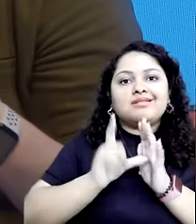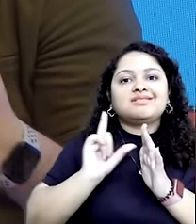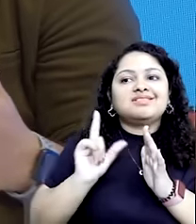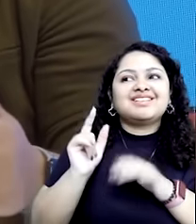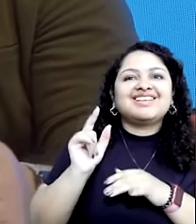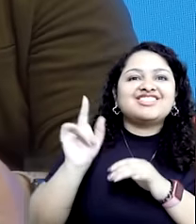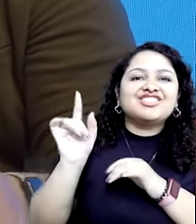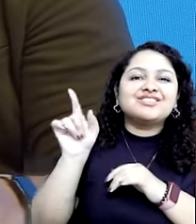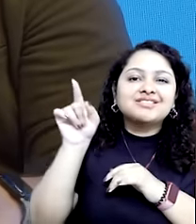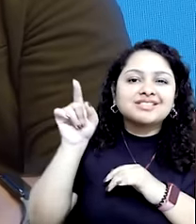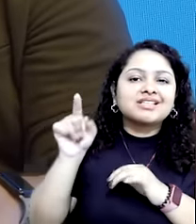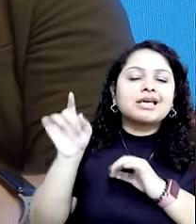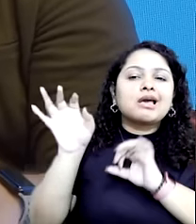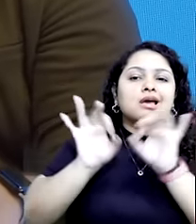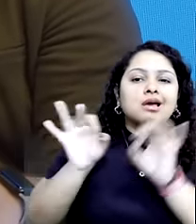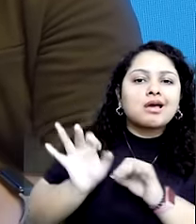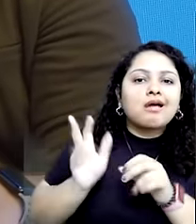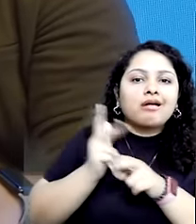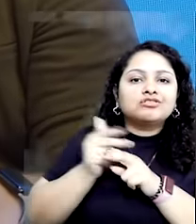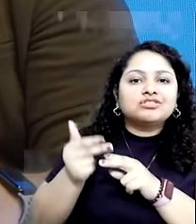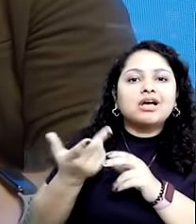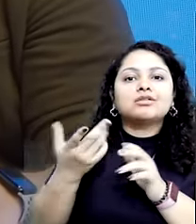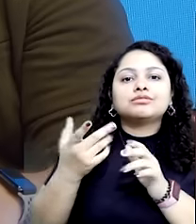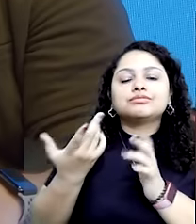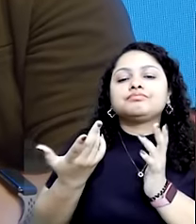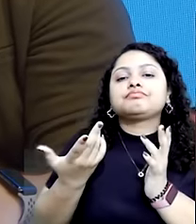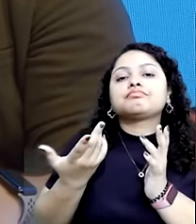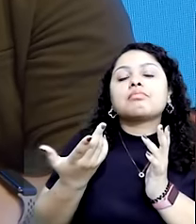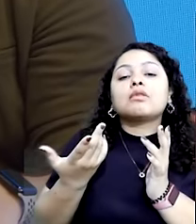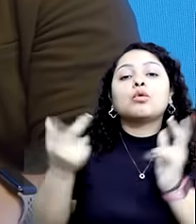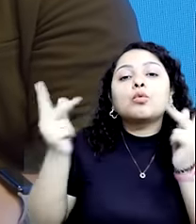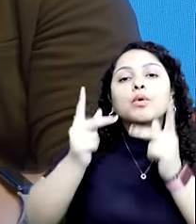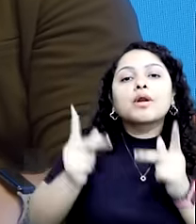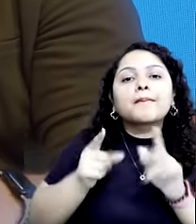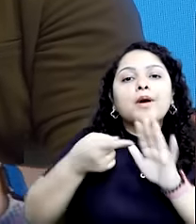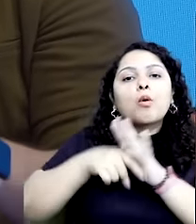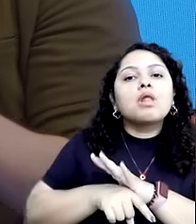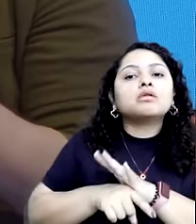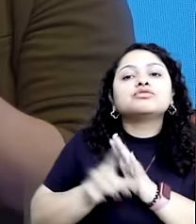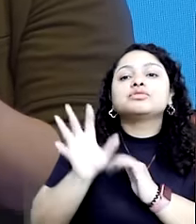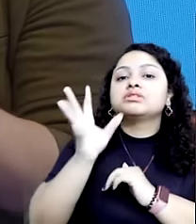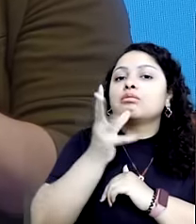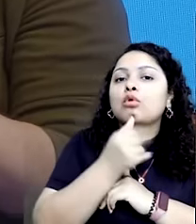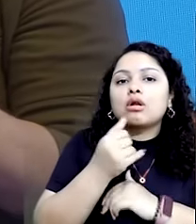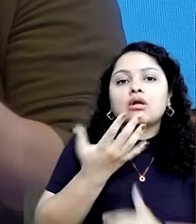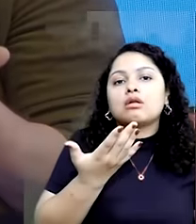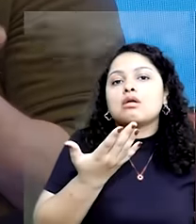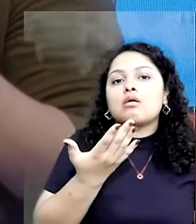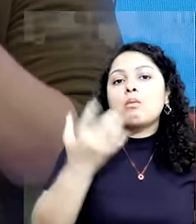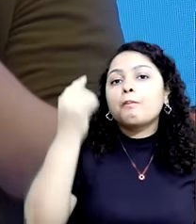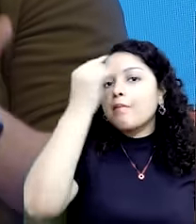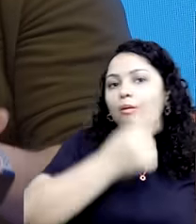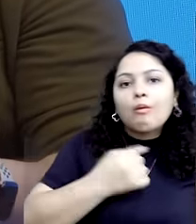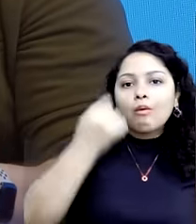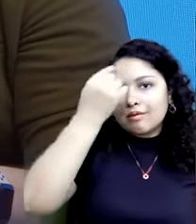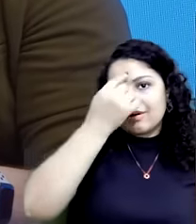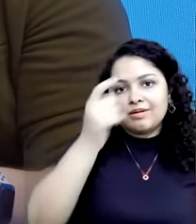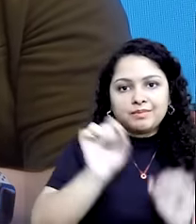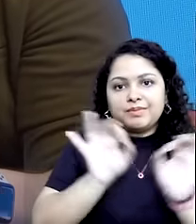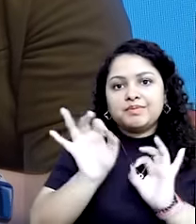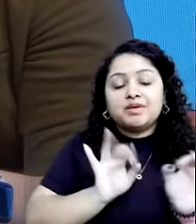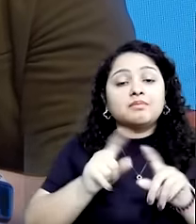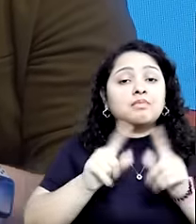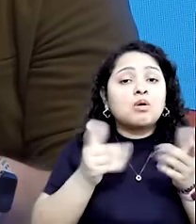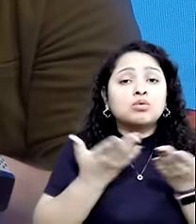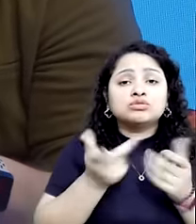ia editar num num programa mais complexo ou um filmora por exemplo você leva pelo pelo menos hora uma horinha para fazer